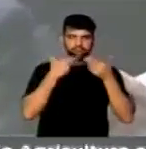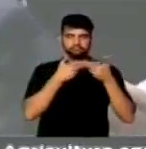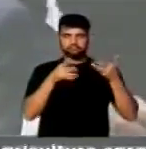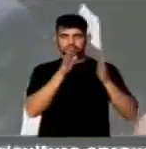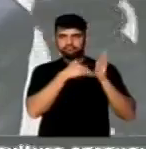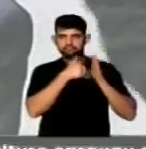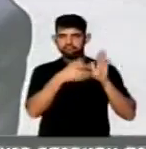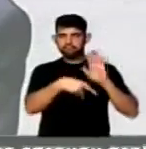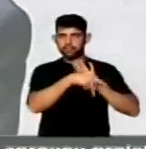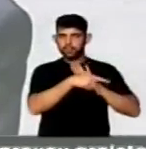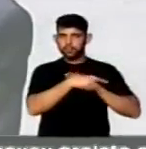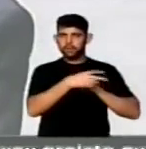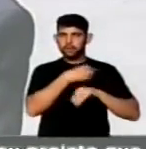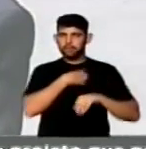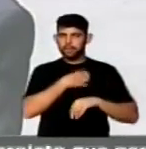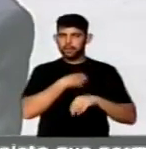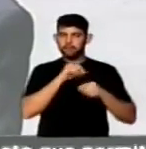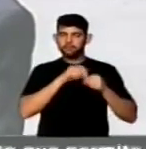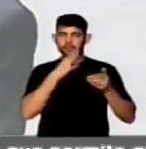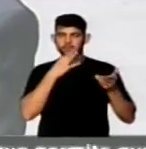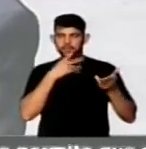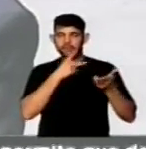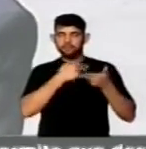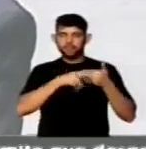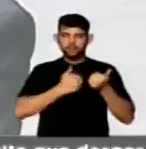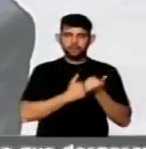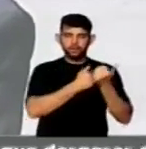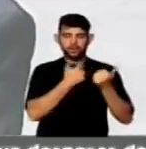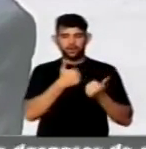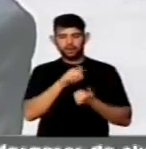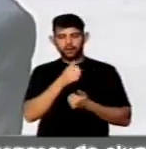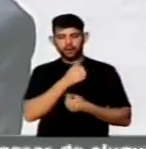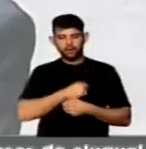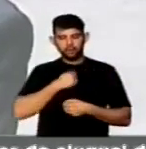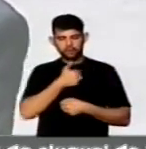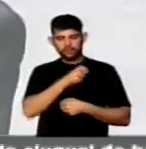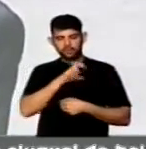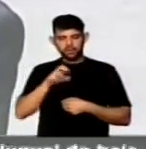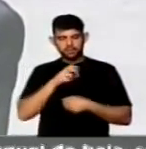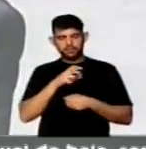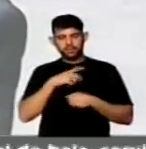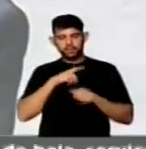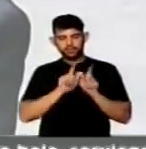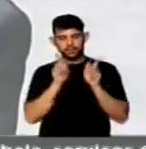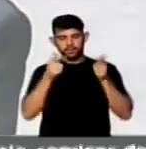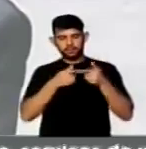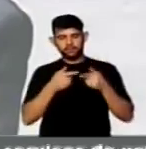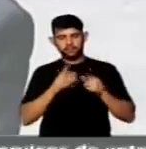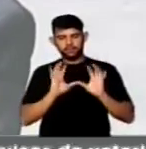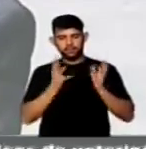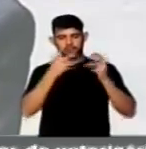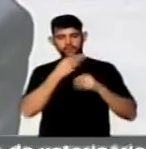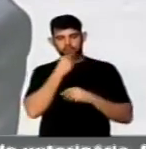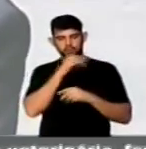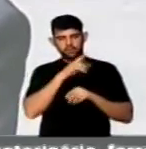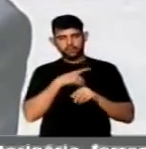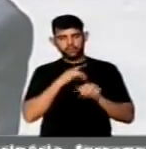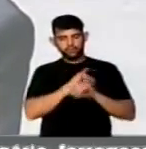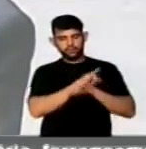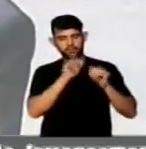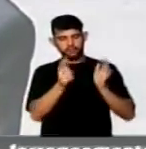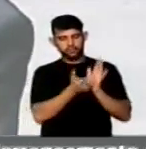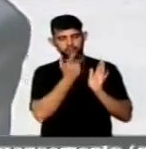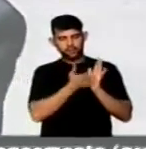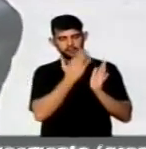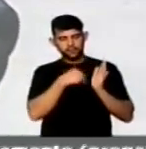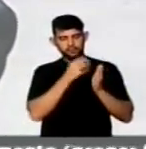com reconhecimento nacional e internacional. Em agosto de 2015, a Assembleia Legislativa da Bahia homenageou Santos com o lançamento de um livro